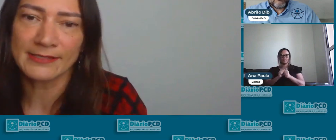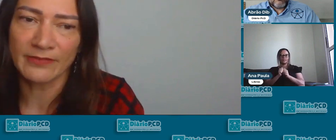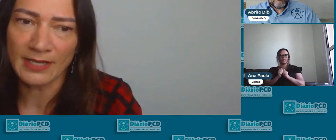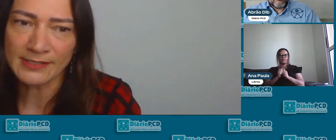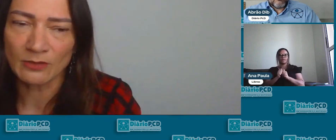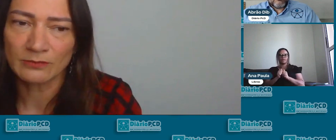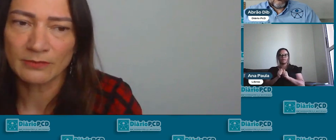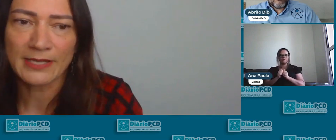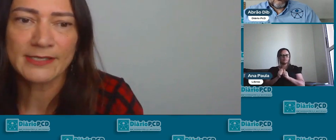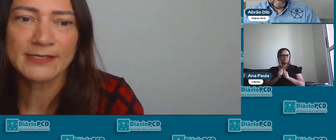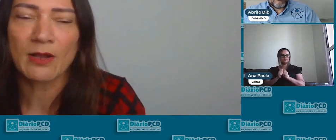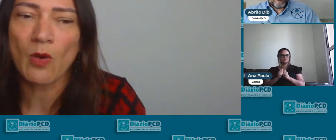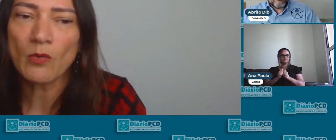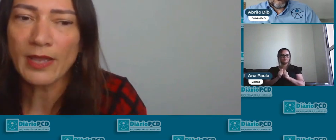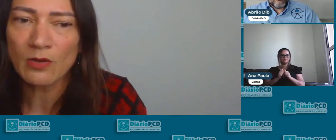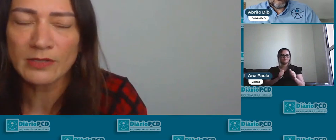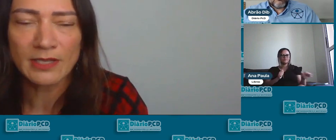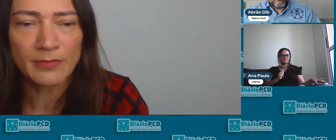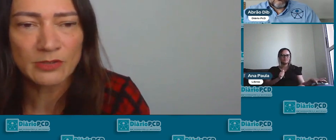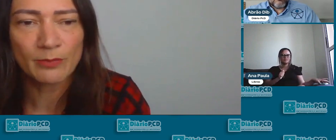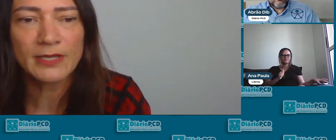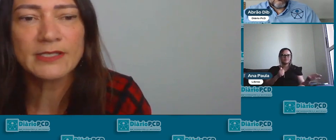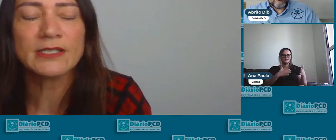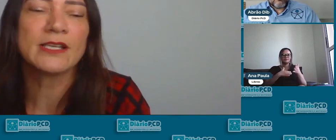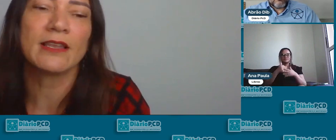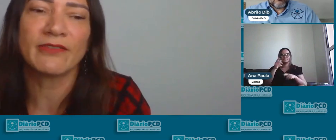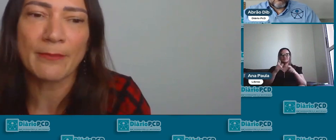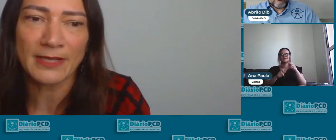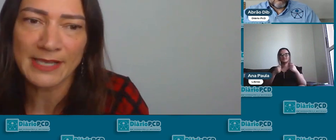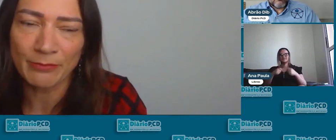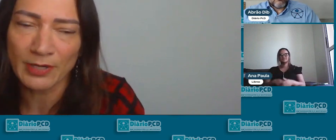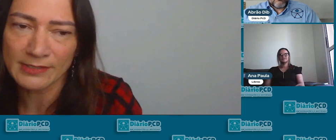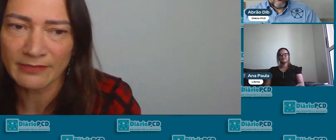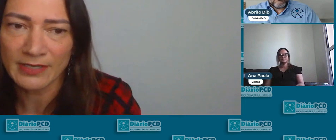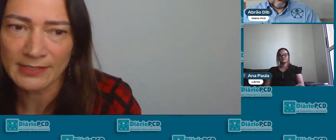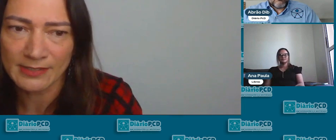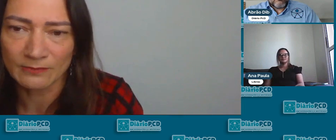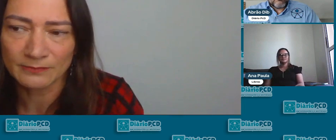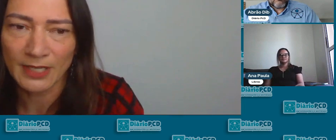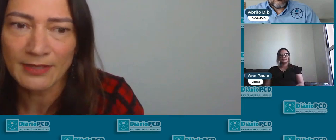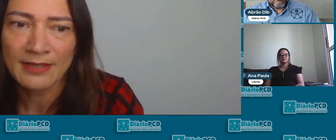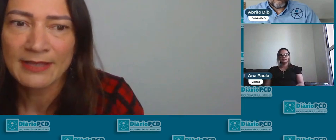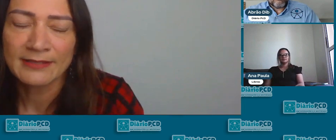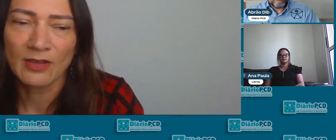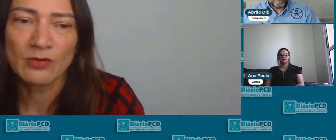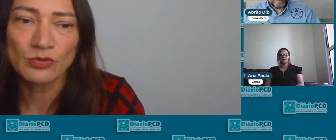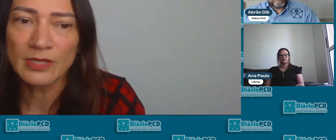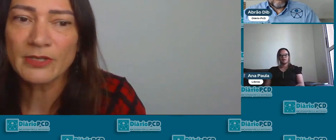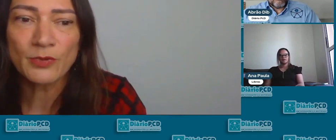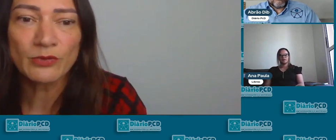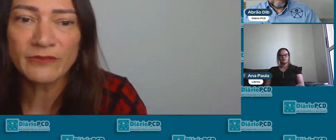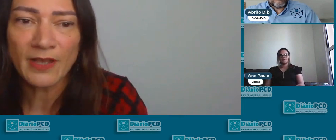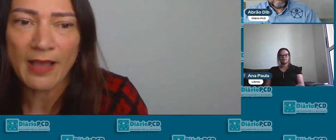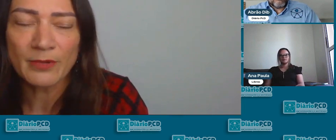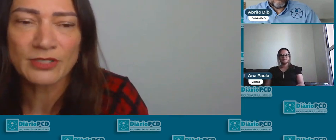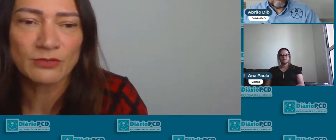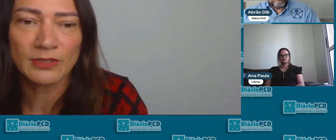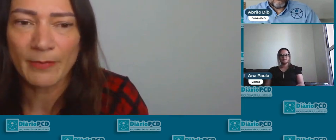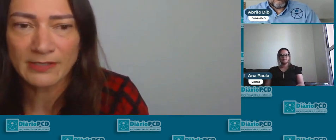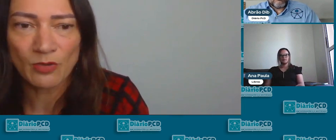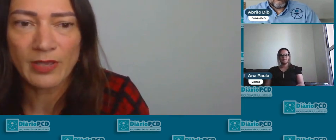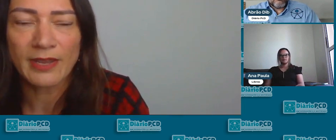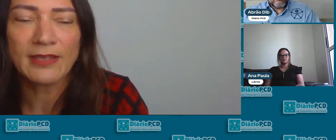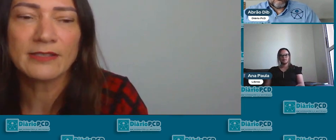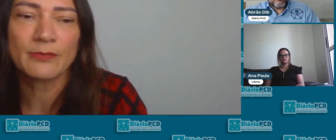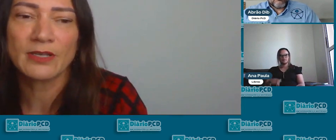a esta avaliação. Para acessar qualquer coisa que a pessoa precise, ela vai passar por essa avaliação, né? Então, é justamente para unificar, para a gente não